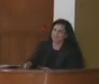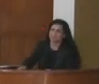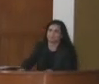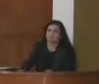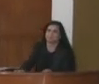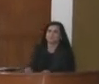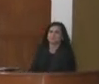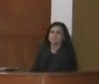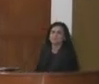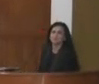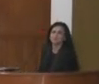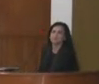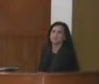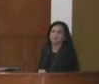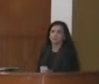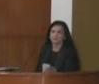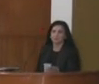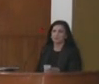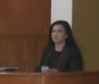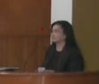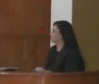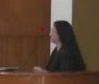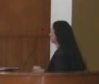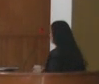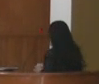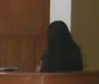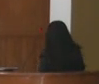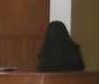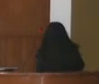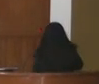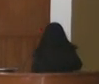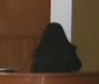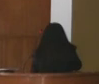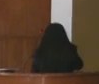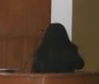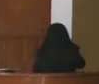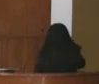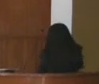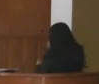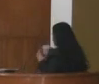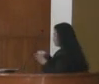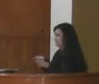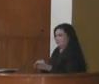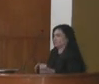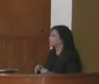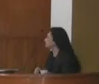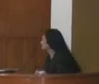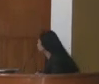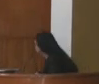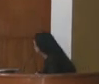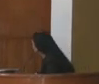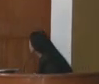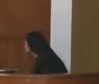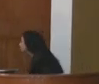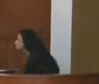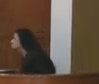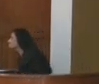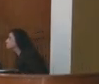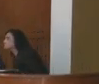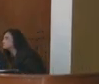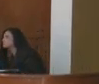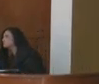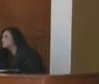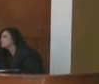tamanho e a importância, né, desse espaço. É um espaço legítimo, É um espaço importante